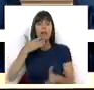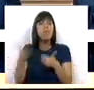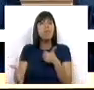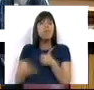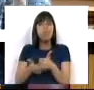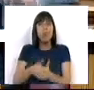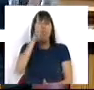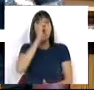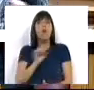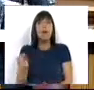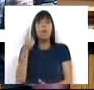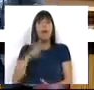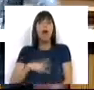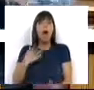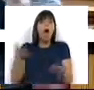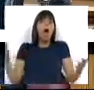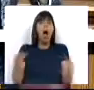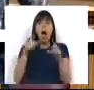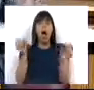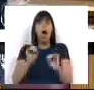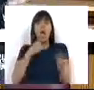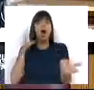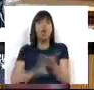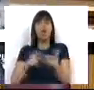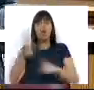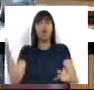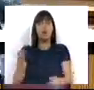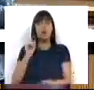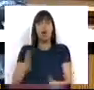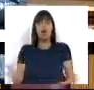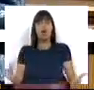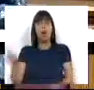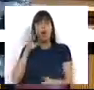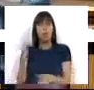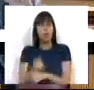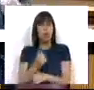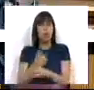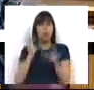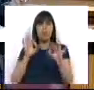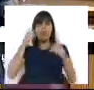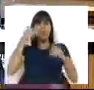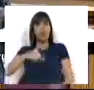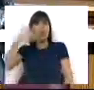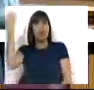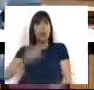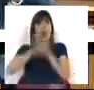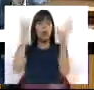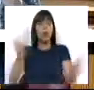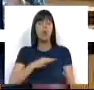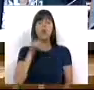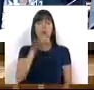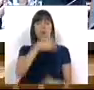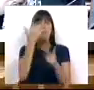os idosos, o governo, a primeira reação que tem é: isso não é verdade. E depois ouvimos coisas absolutamente extraordinárias, como o